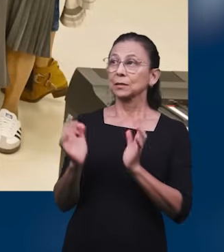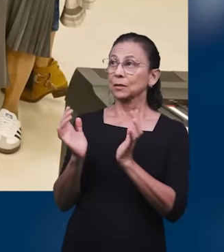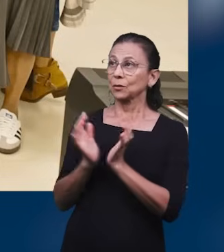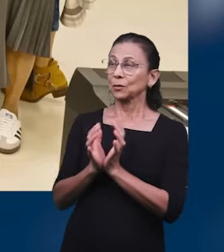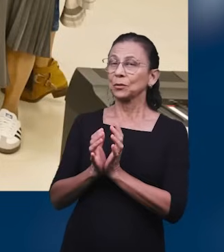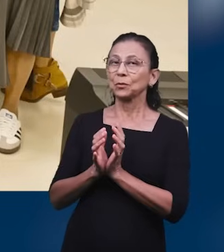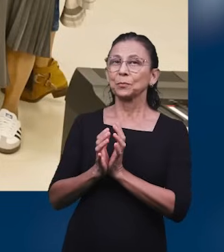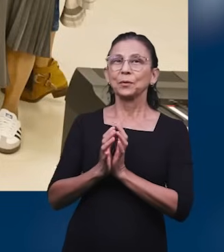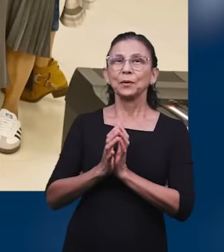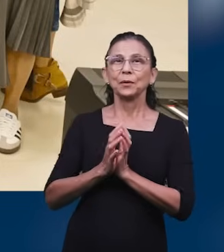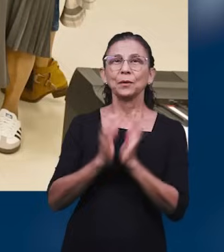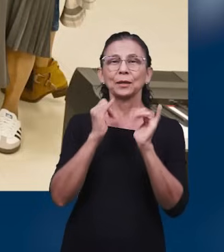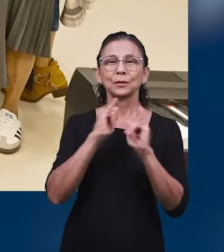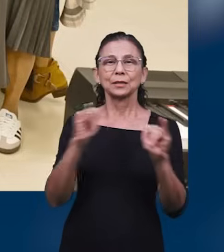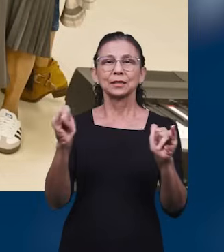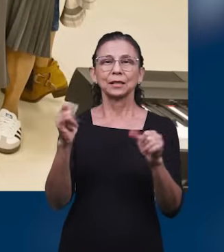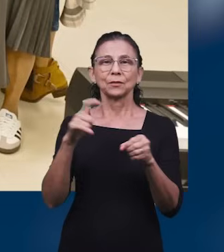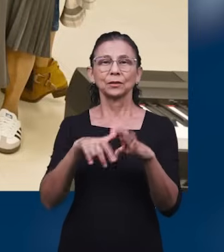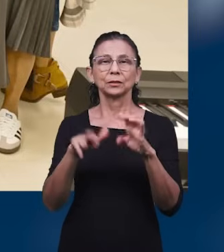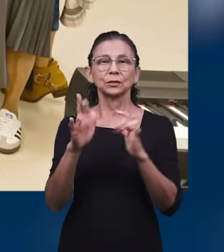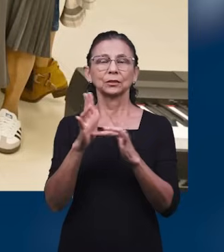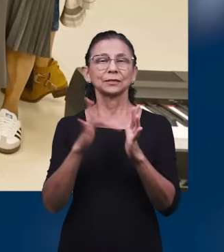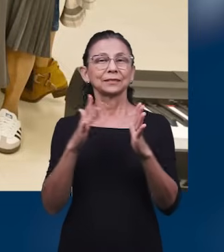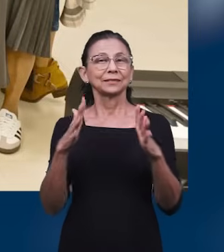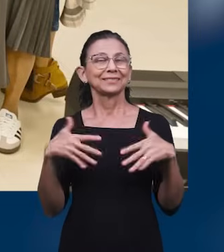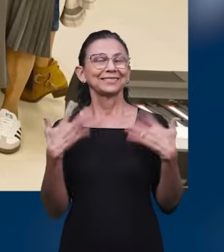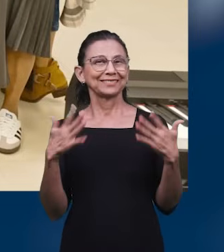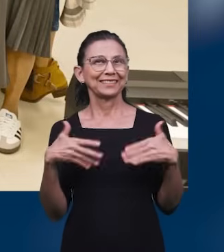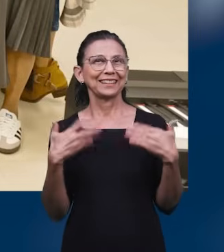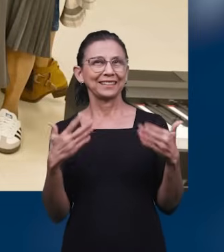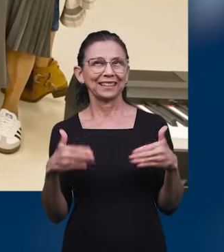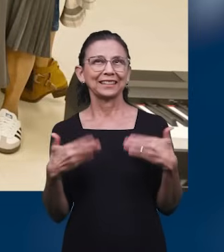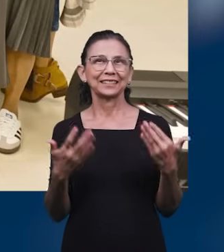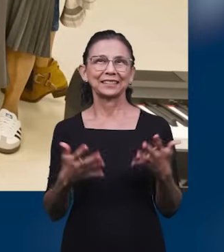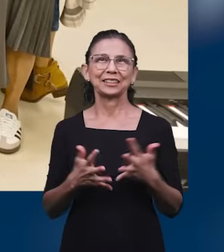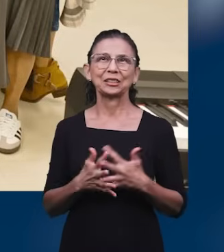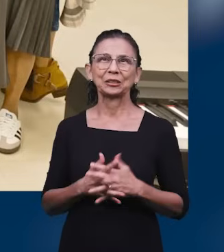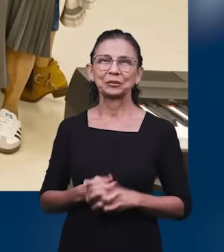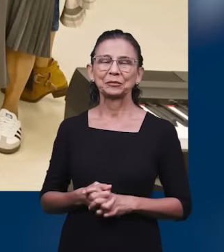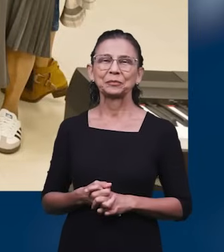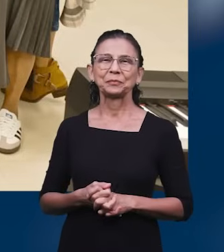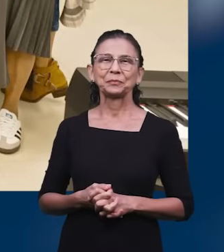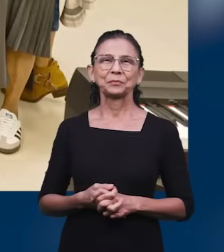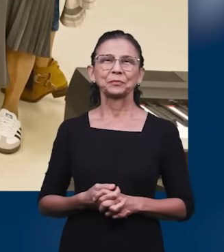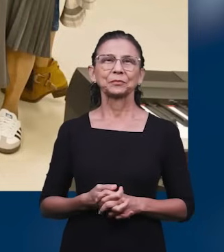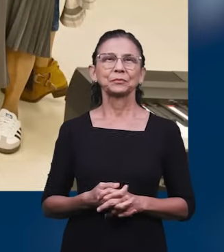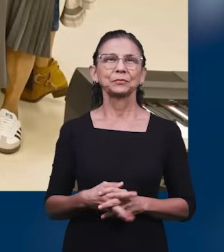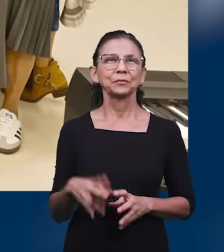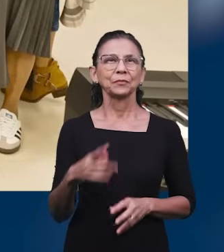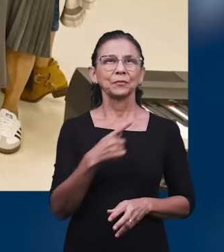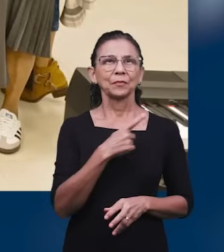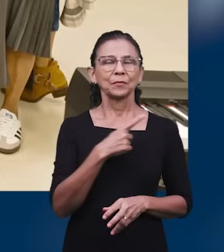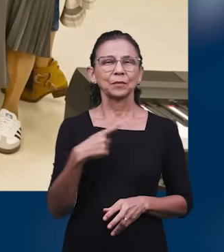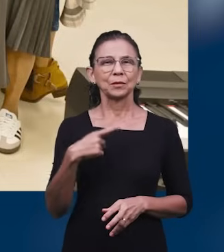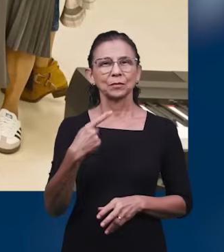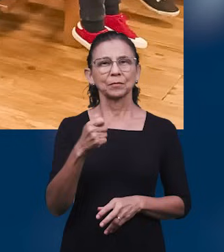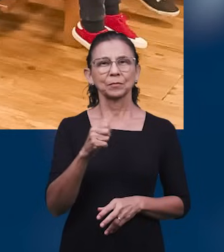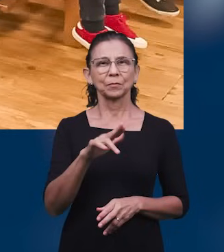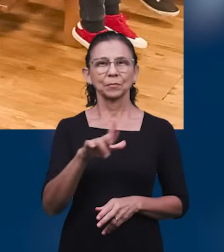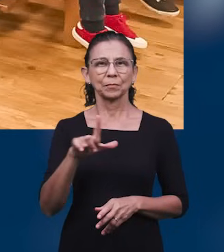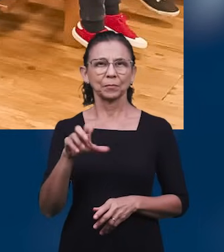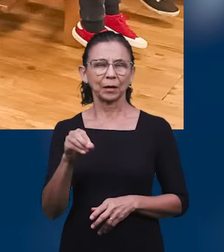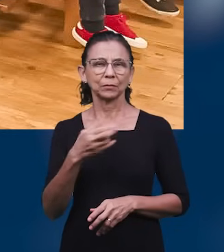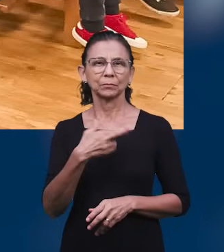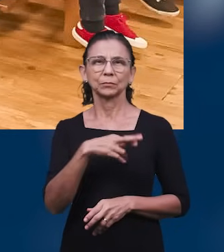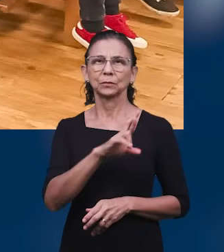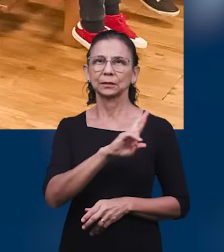alegria, anunciaram a volta de Jesus. A ICM Pamplona e a ICM Irum estão sob o ministério do pastor Roberto Paulo.